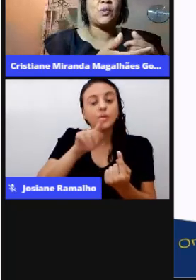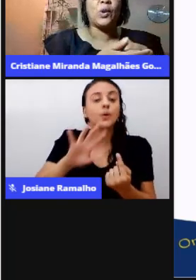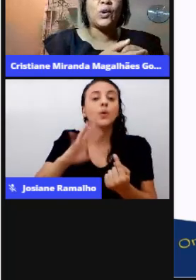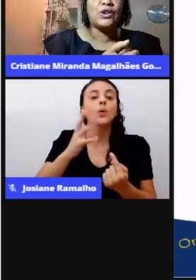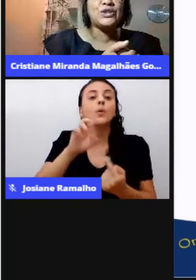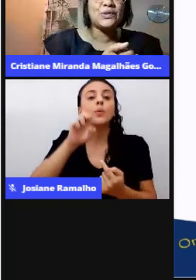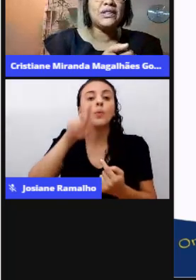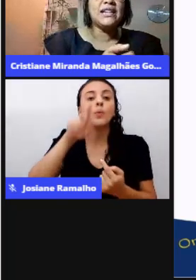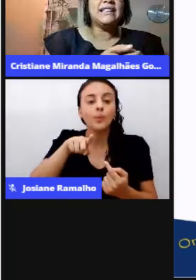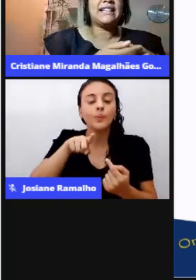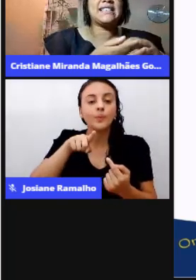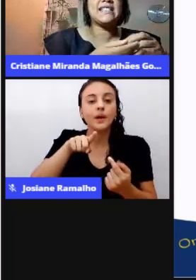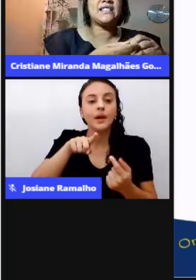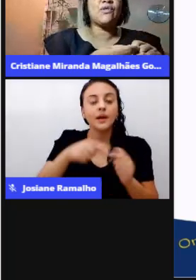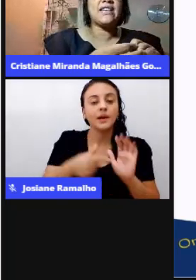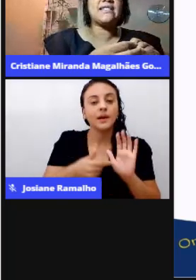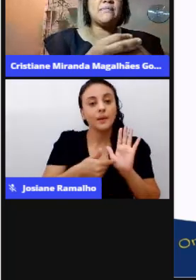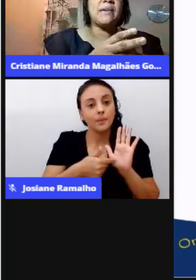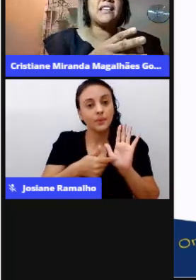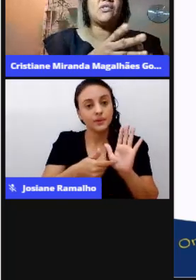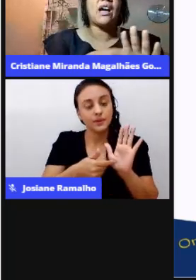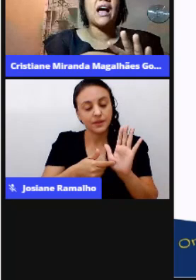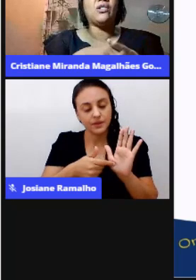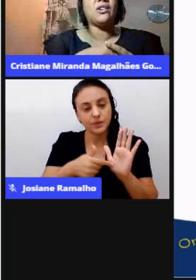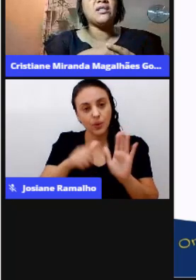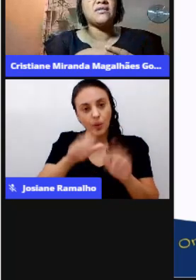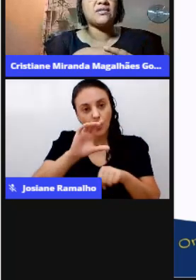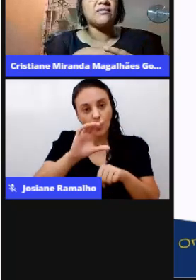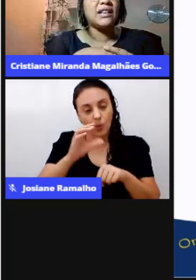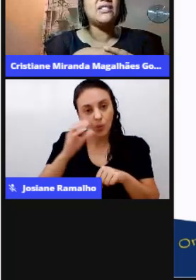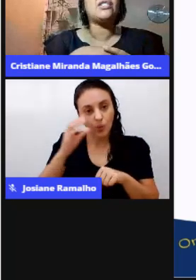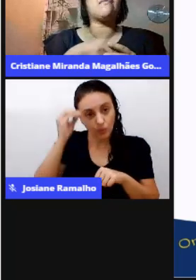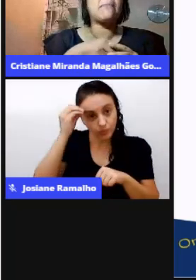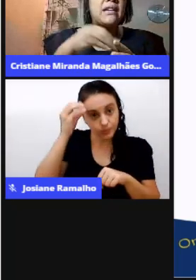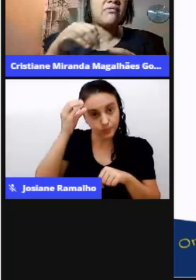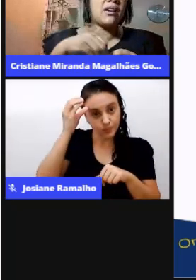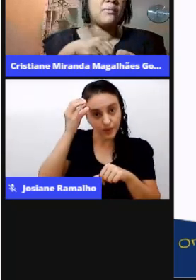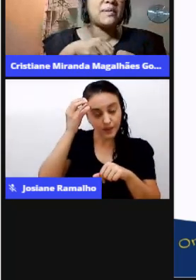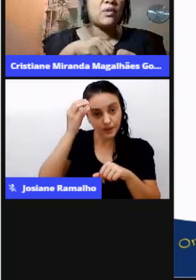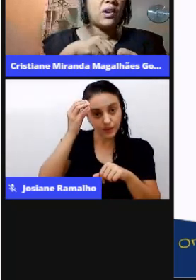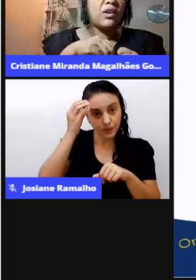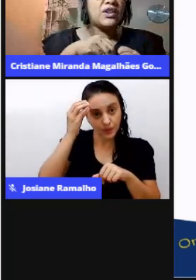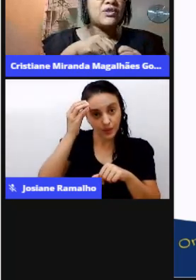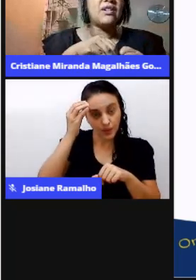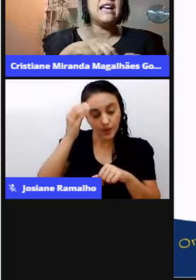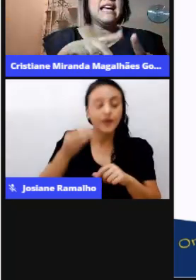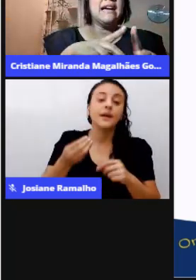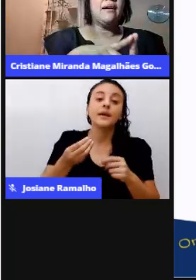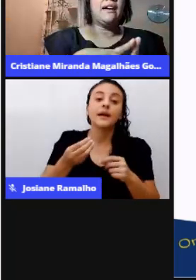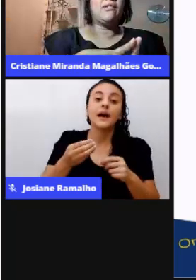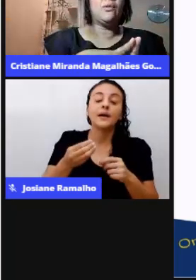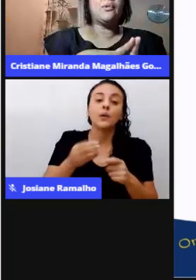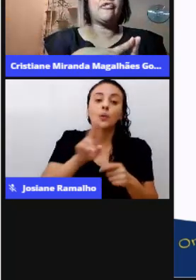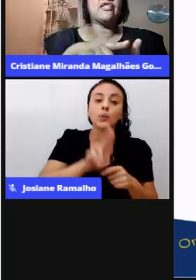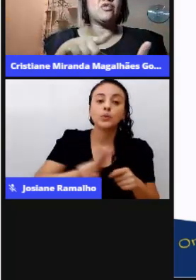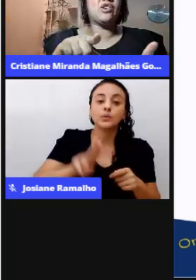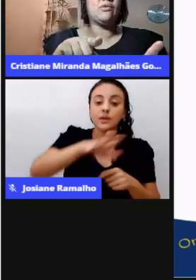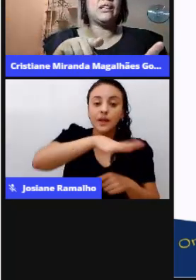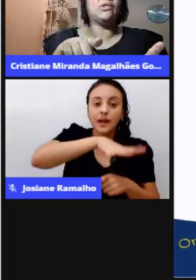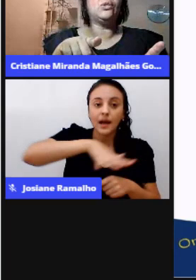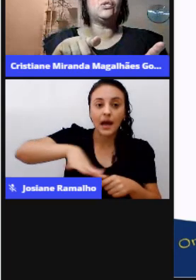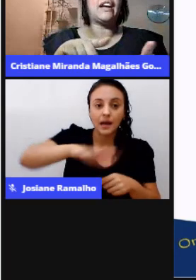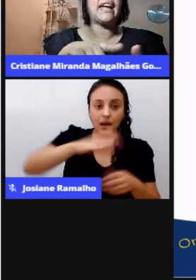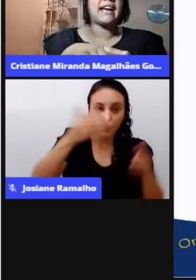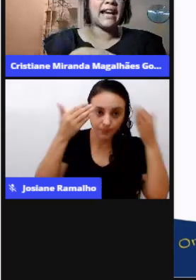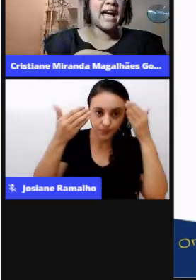campo psicológico, trazer esse conhecimento ao nosso estudante também no campo psicológico. O professor e